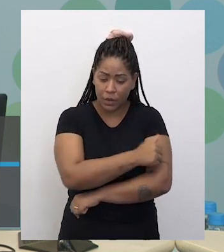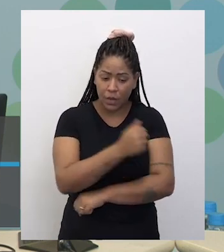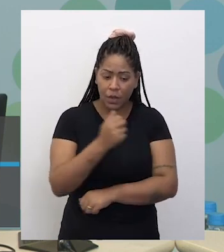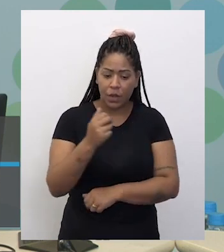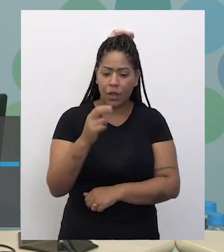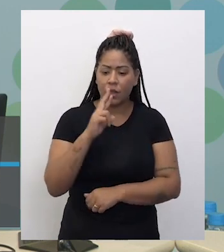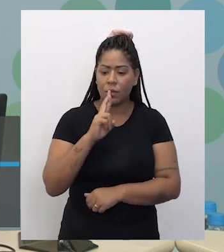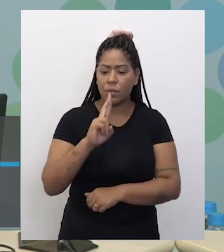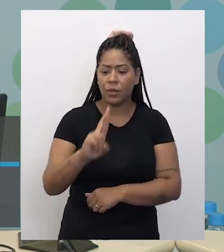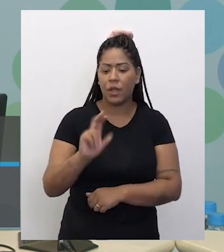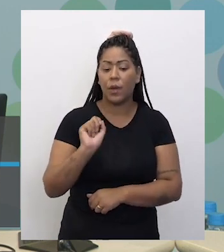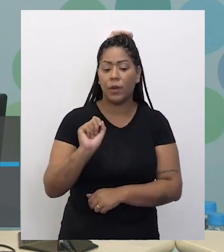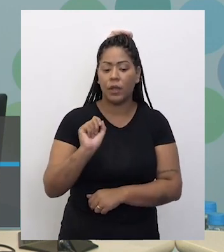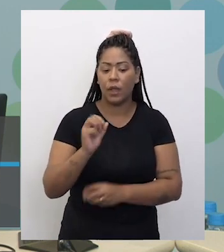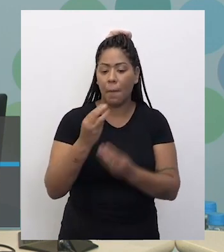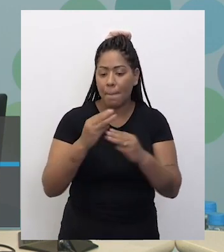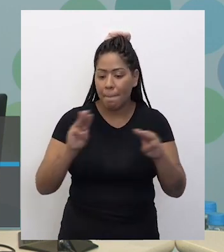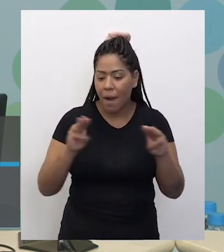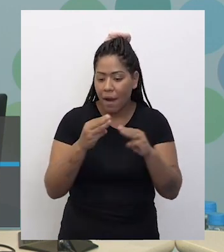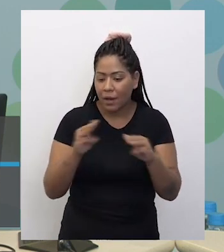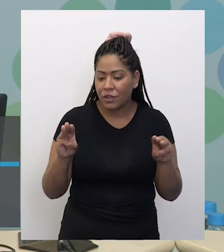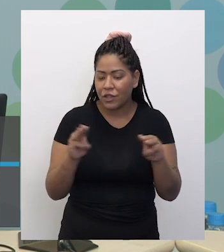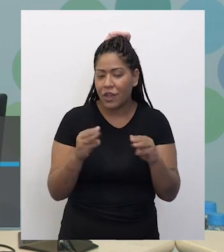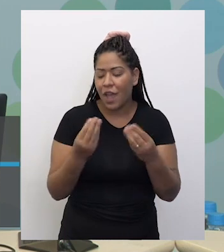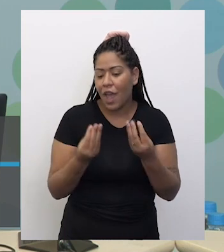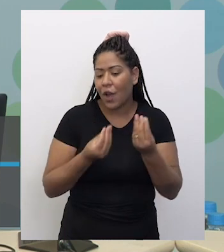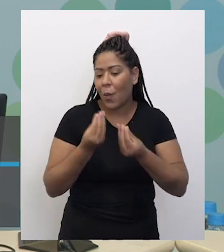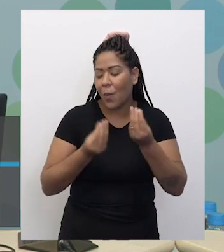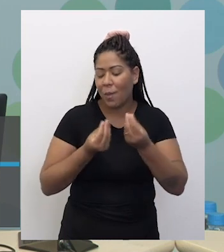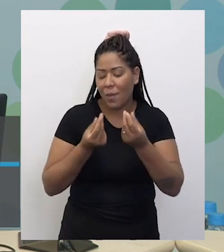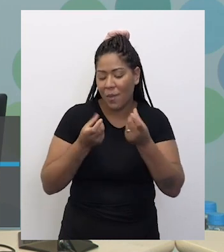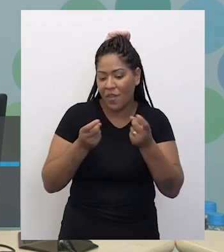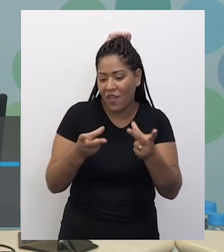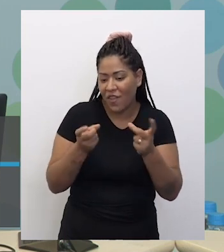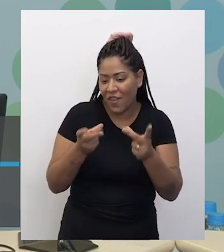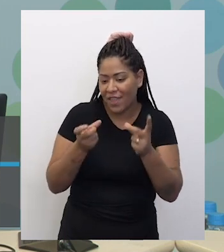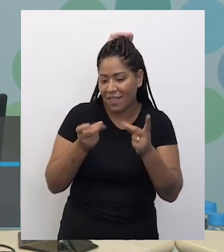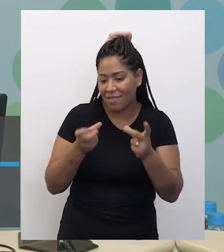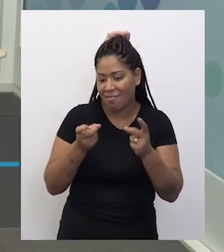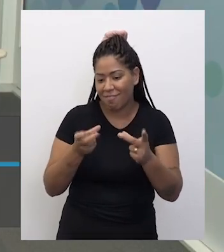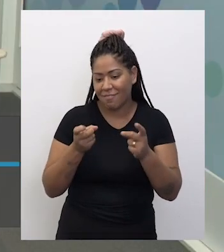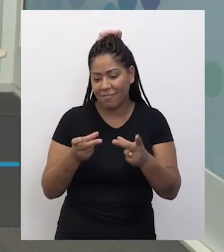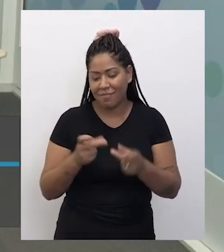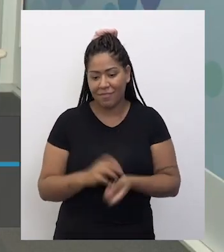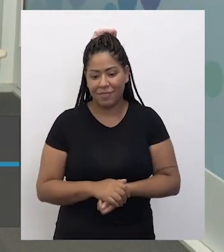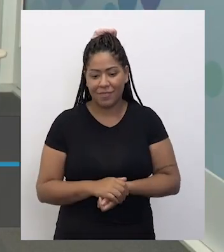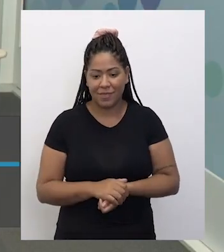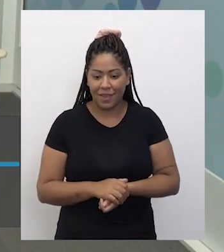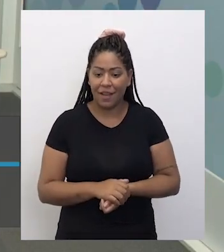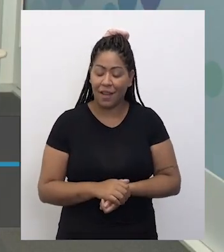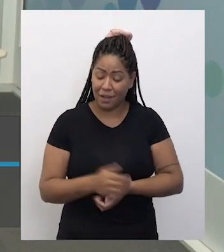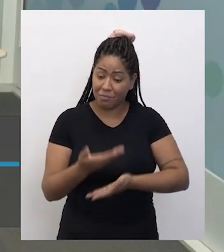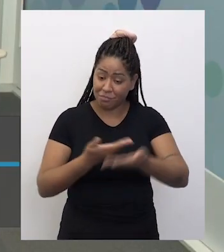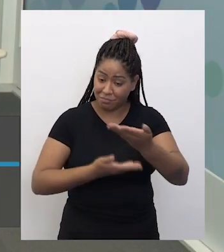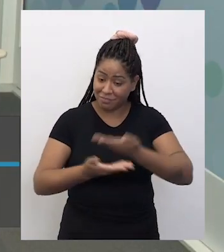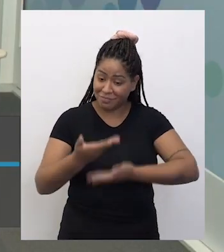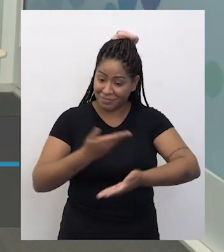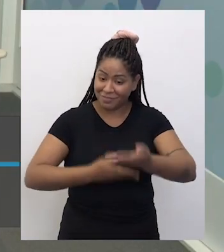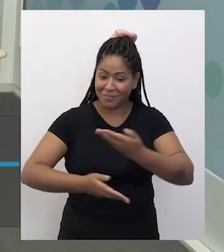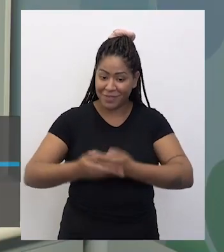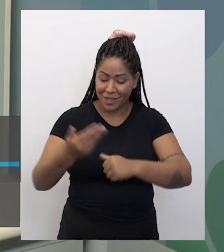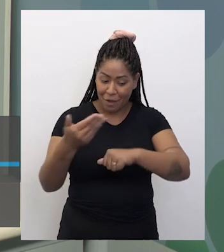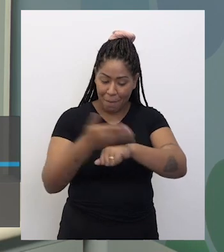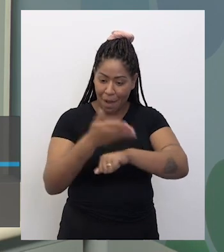marketing vende, né? Dizendo a definição de propaganda e marketing e a participação dos alunos. Nossa, muito bem, né? Então, assim, estão